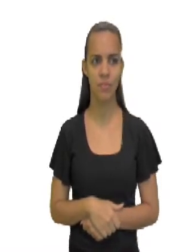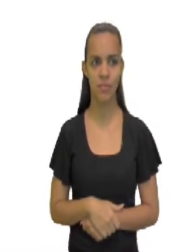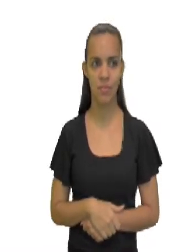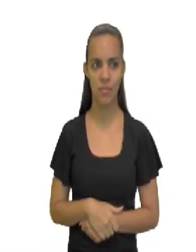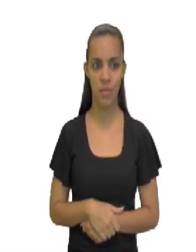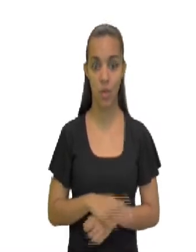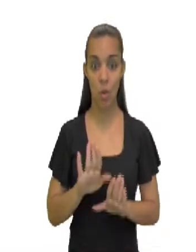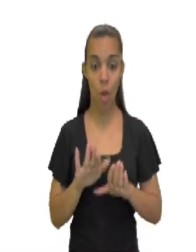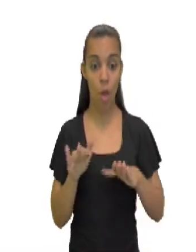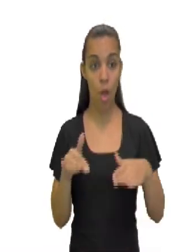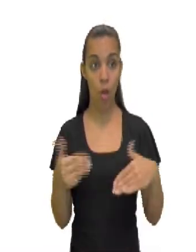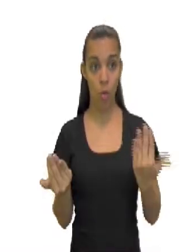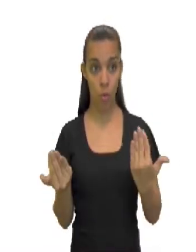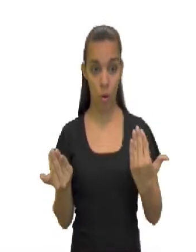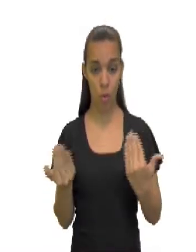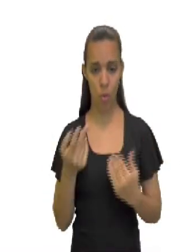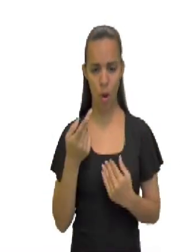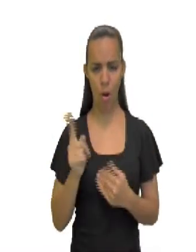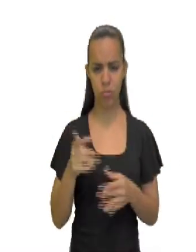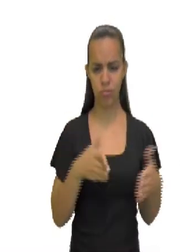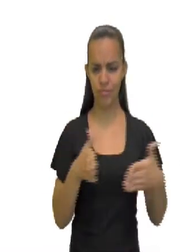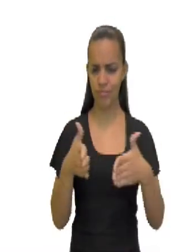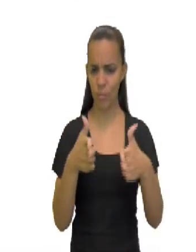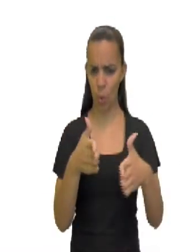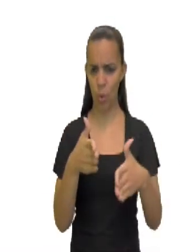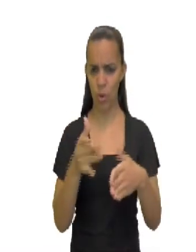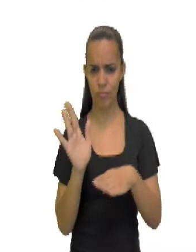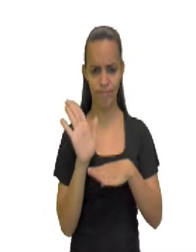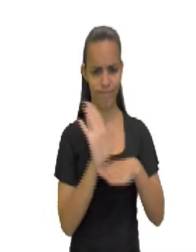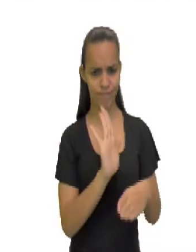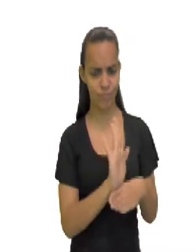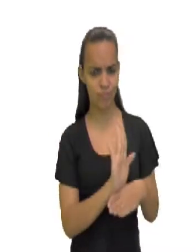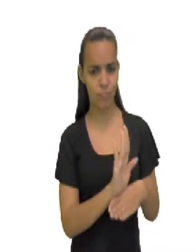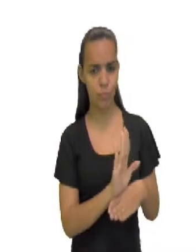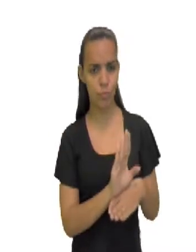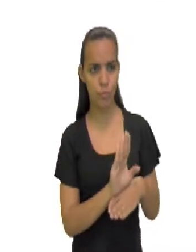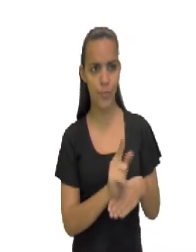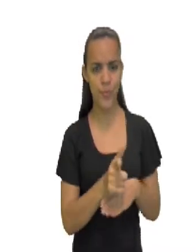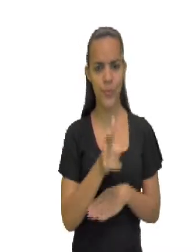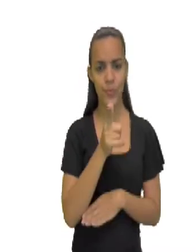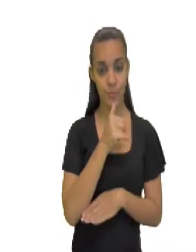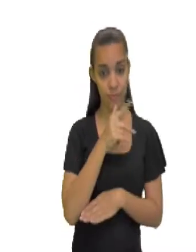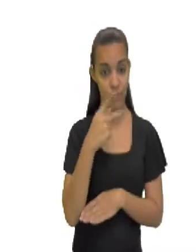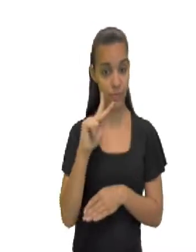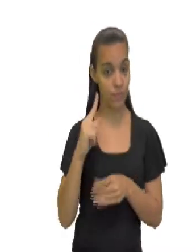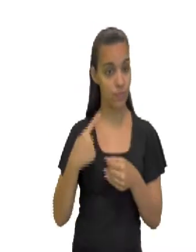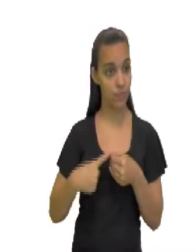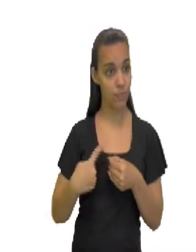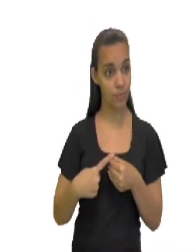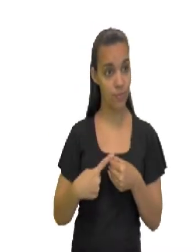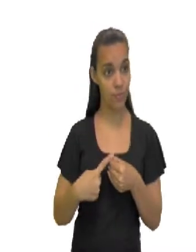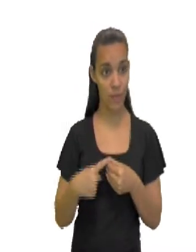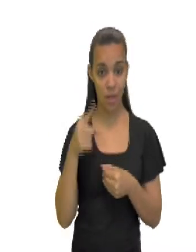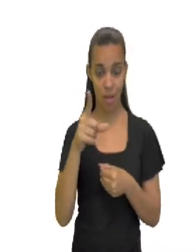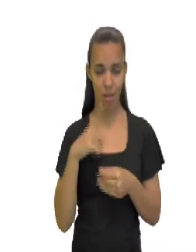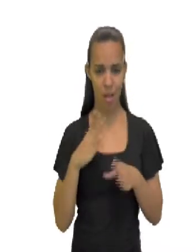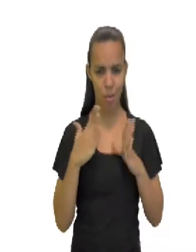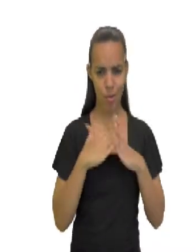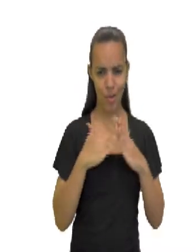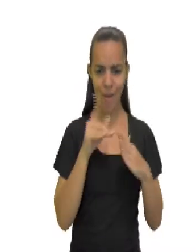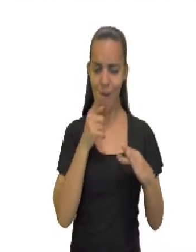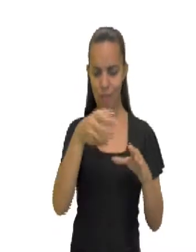que abastece a sua cidade? Aquele que leva a água aí para a sua torneira, para a sua